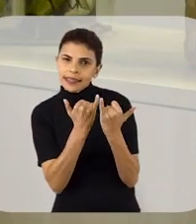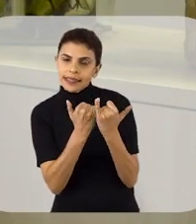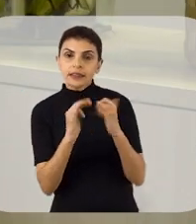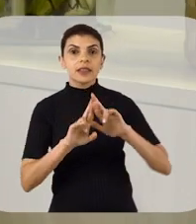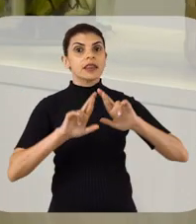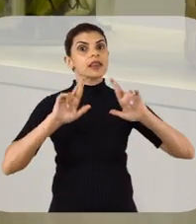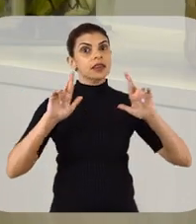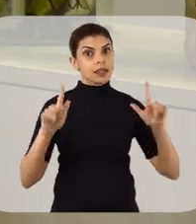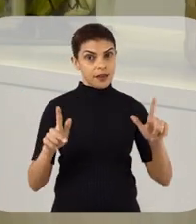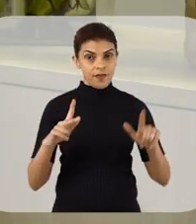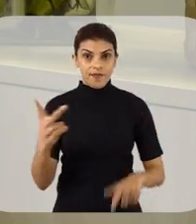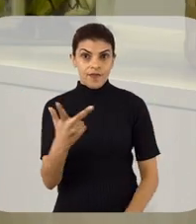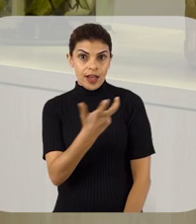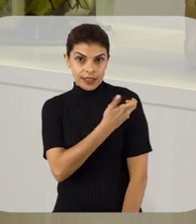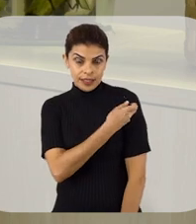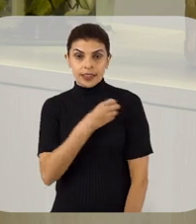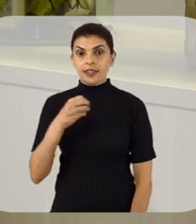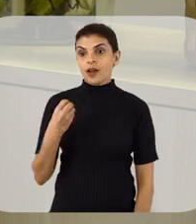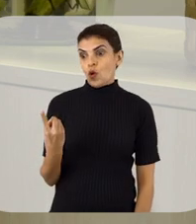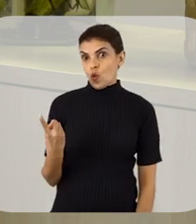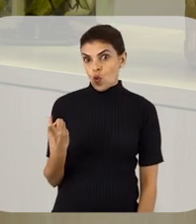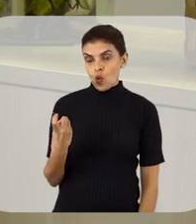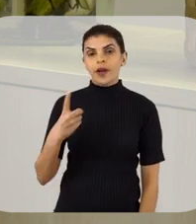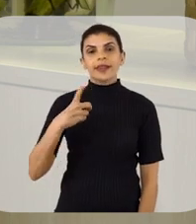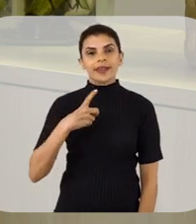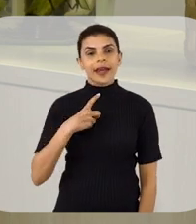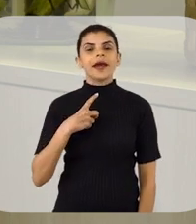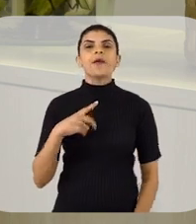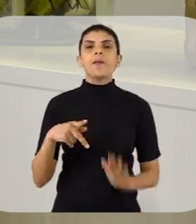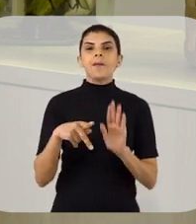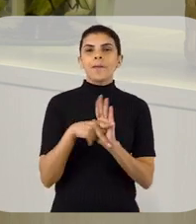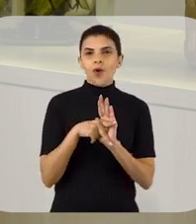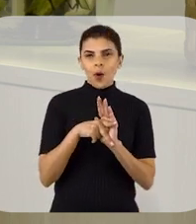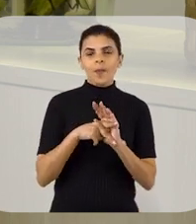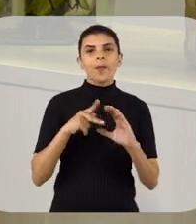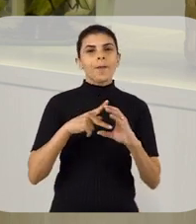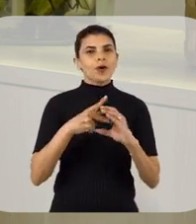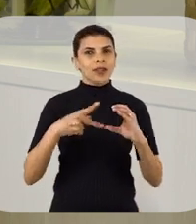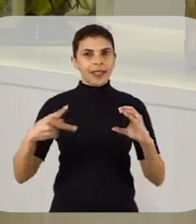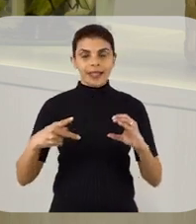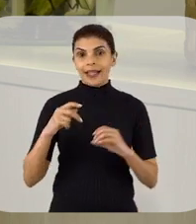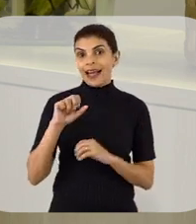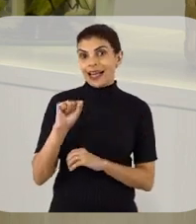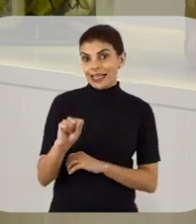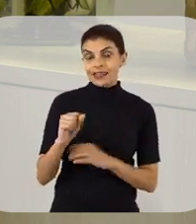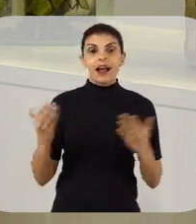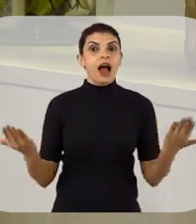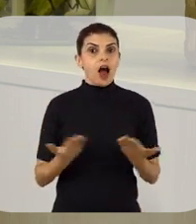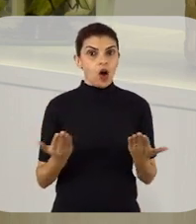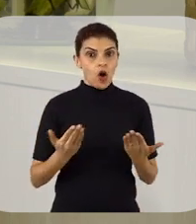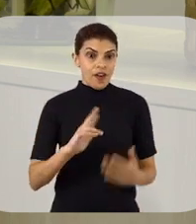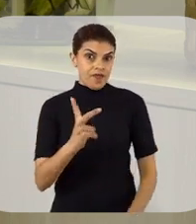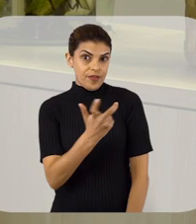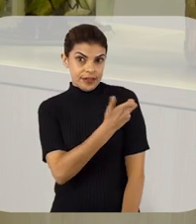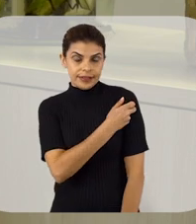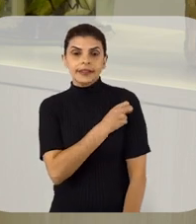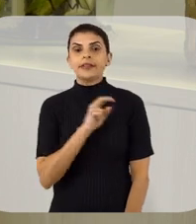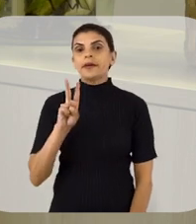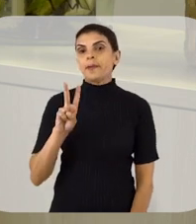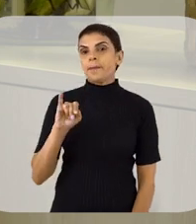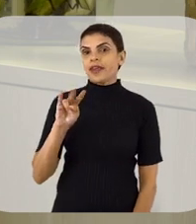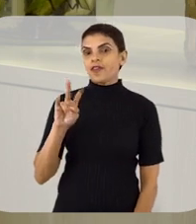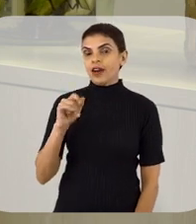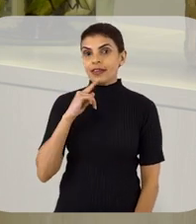A diferença é que a vacina monovalente, ela tinha a proteína S somente da cepa original e agora a vacina bivalente